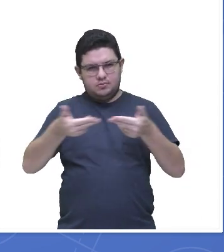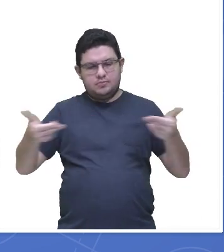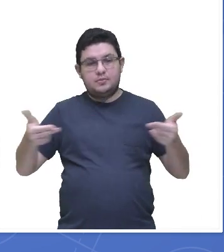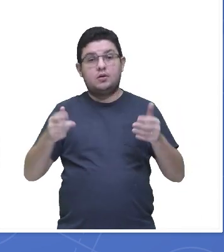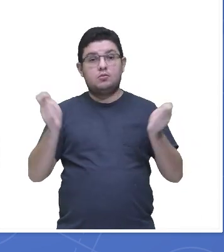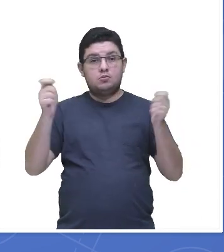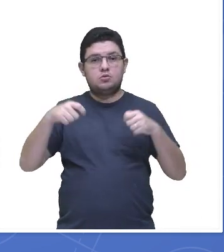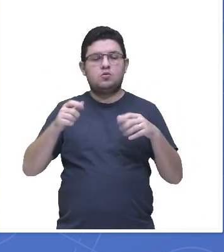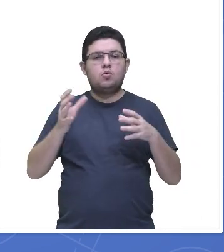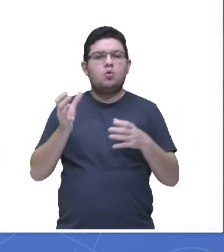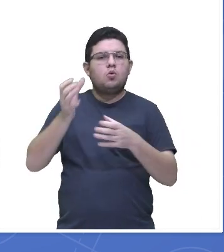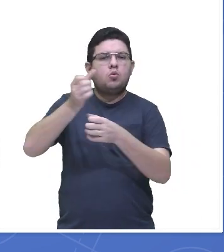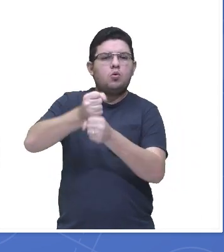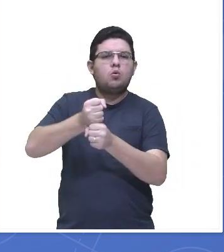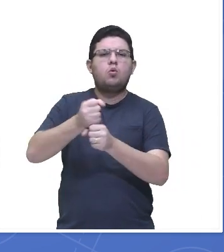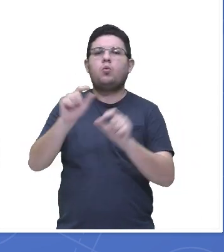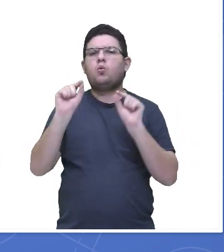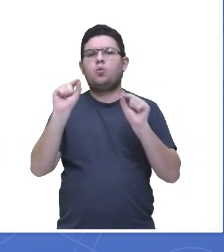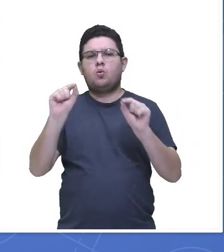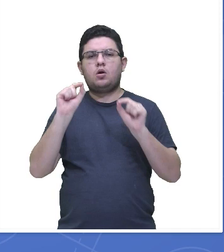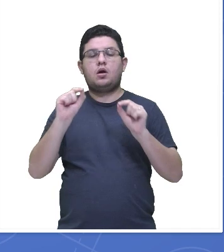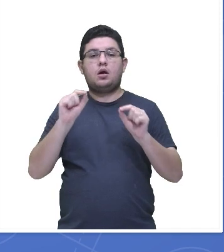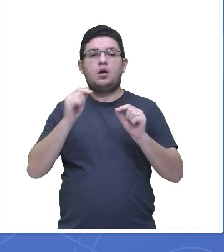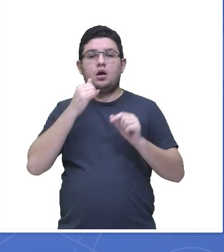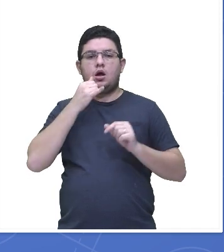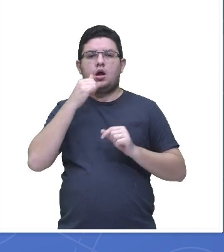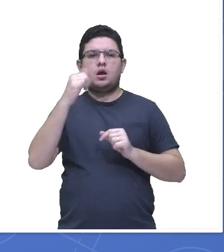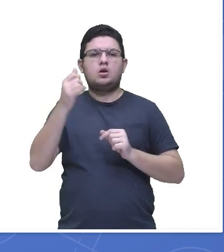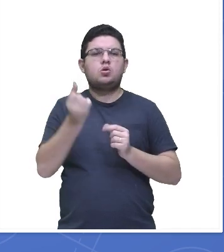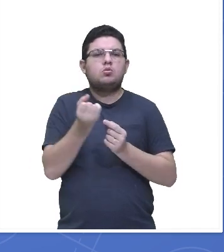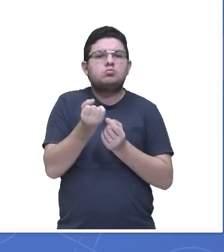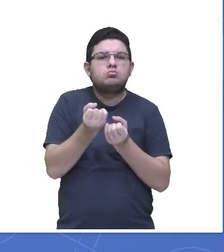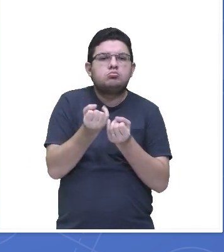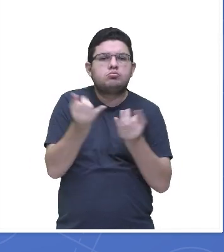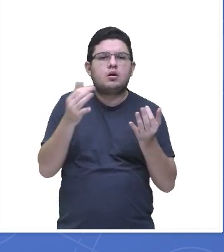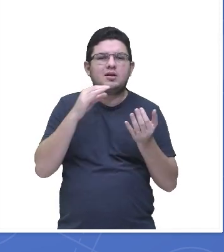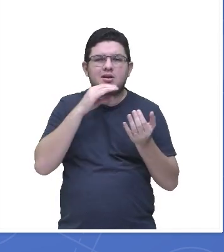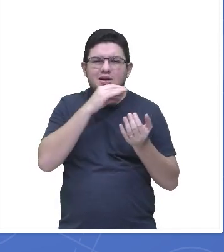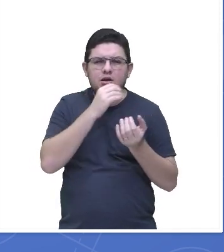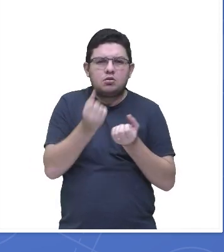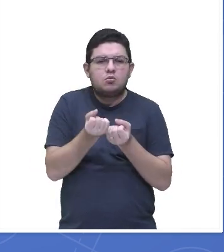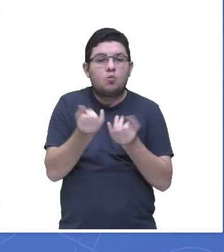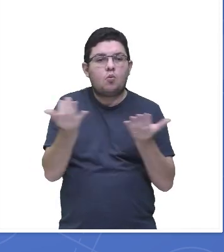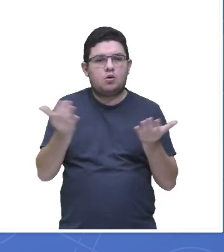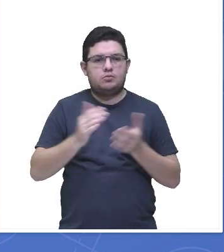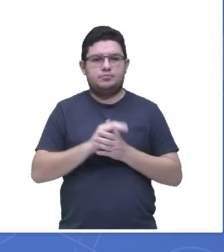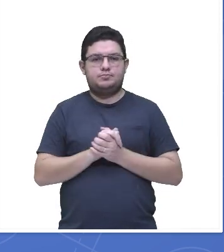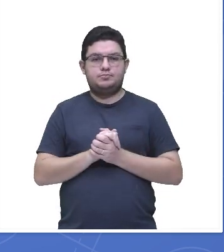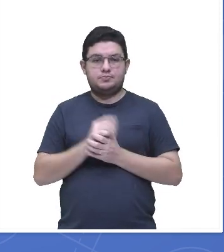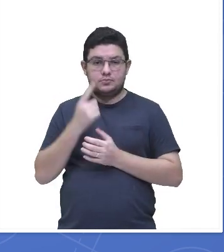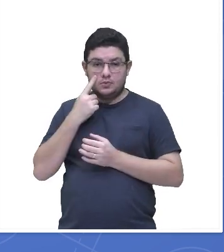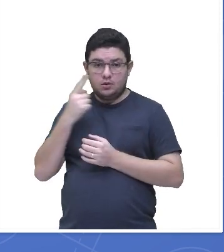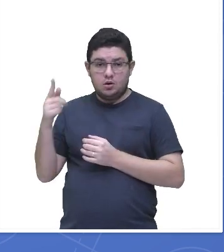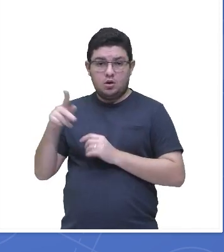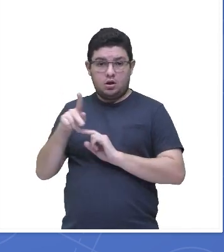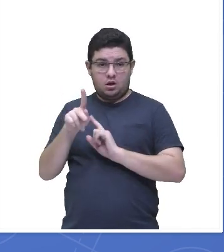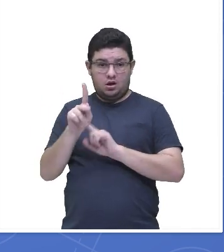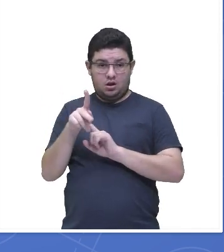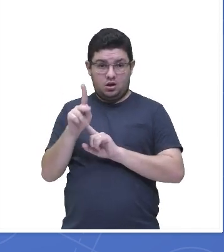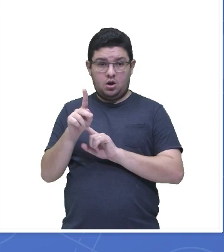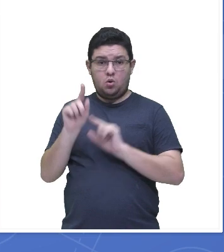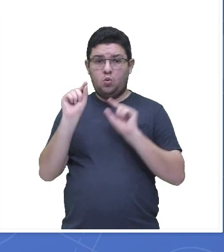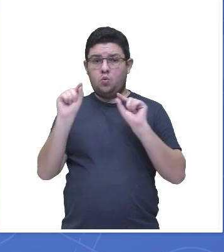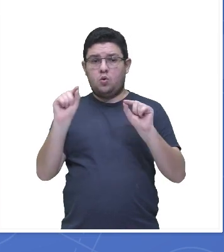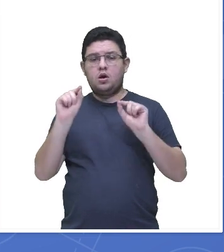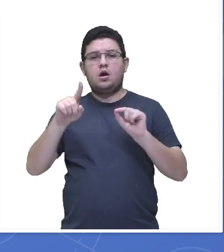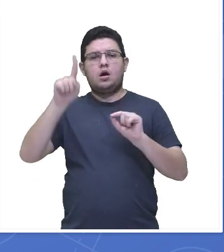atravessa o material. Essa constante de proporcionalidade, que a gente chama de K, é uma característica